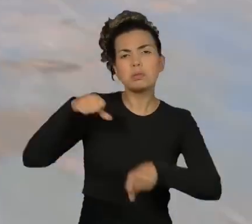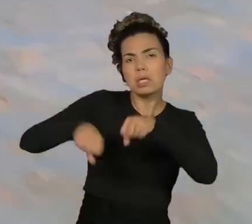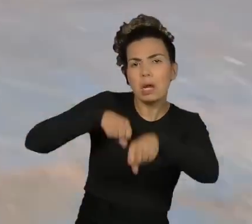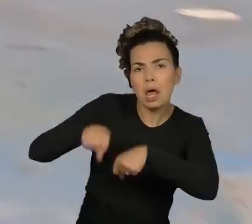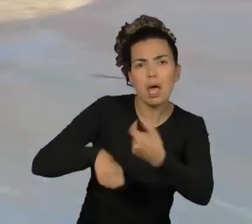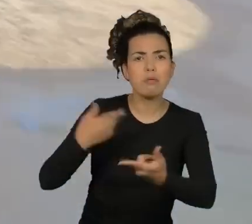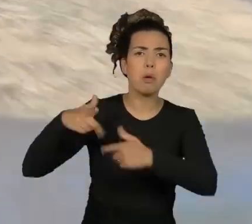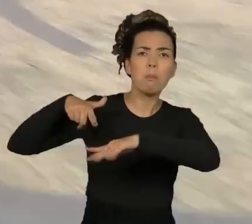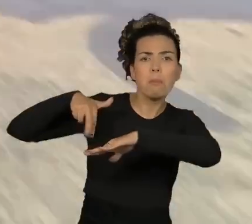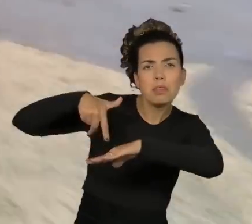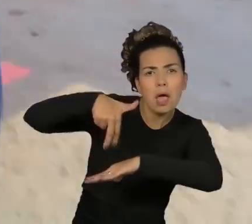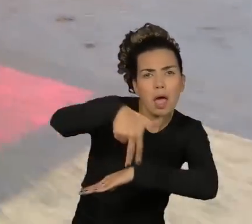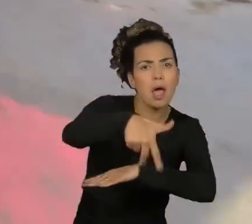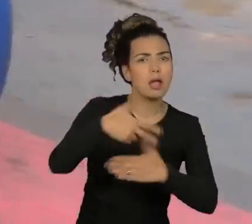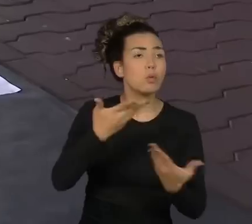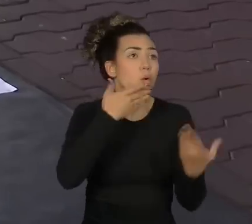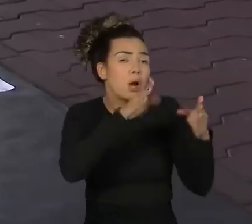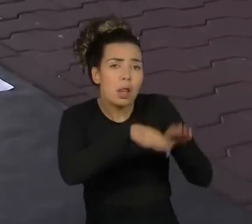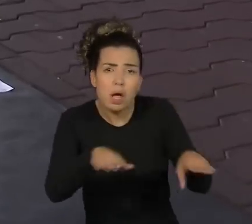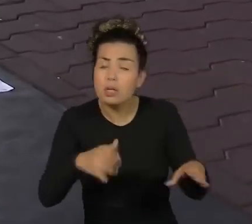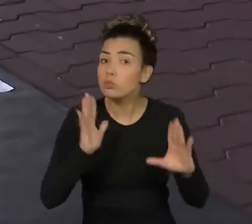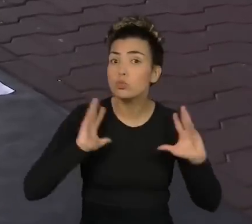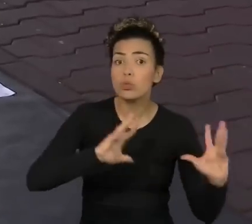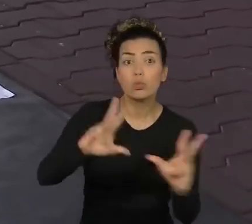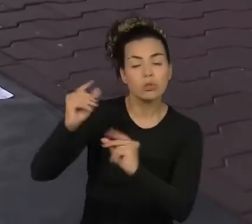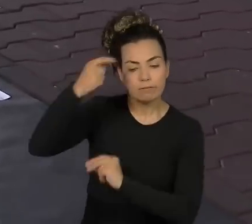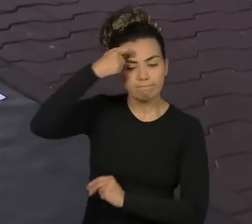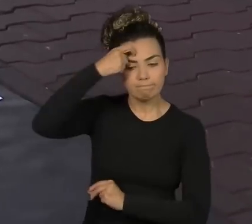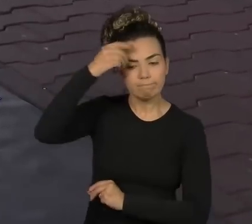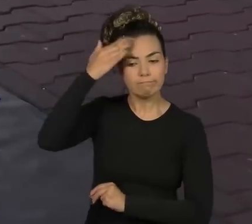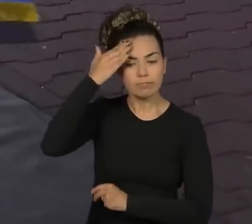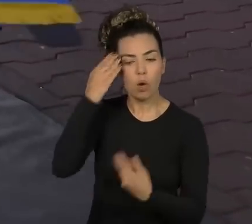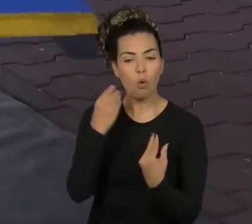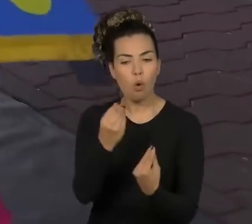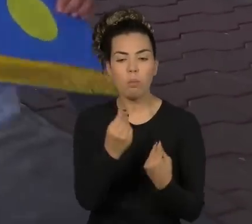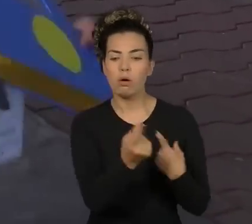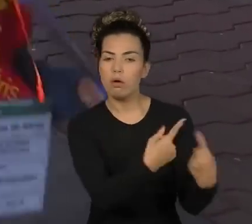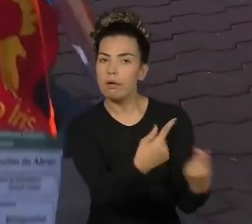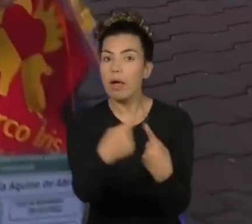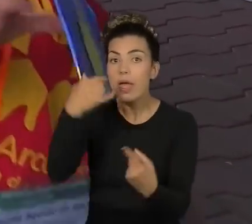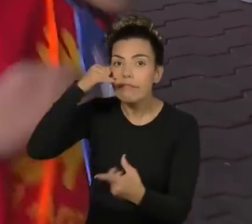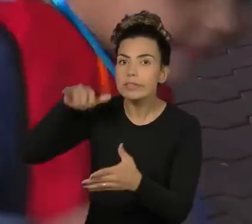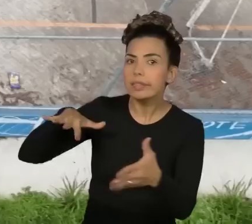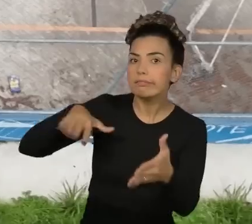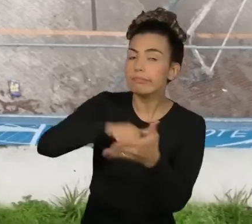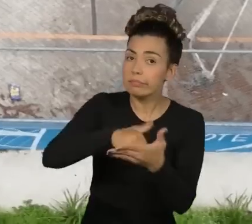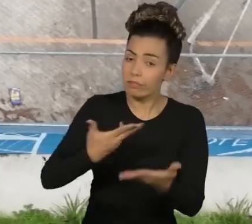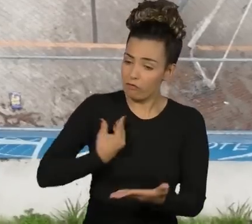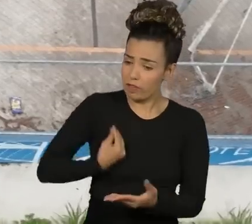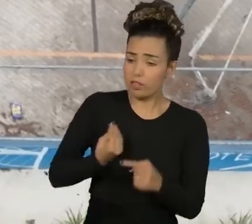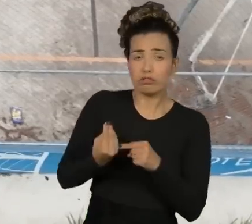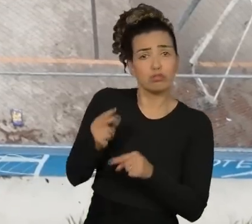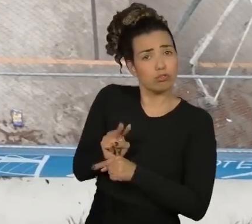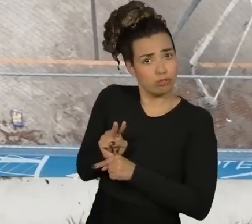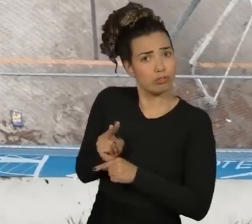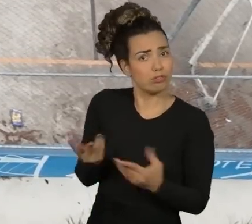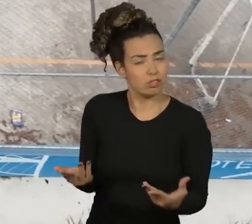refletirem sobre a segurança no trânsito, ajudando a evitar acidentes e a salvar vidas. Todo esse